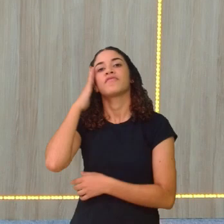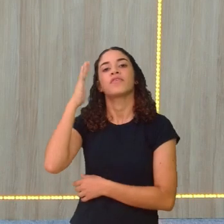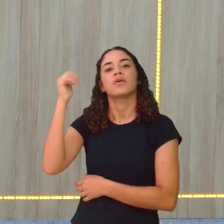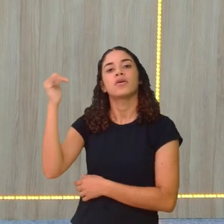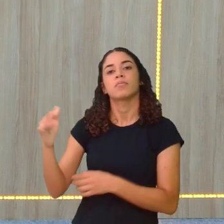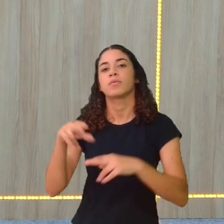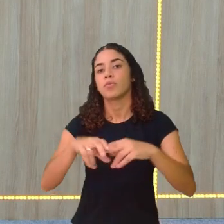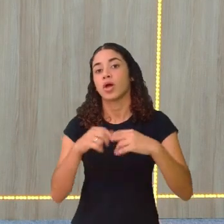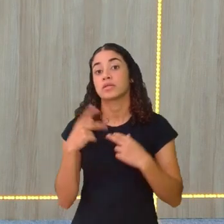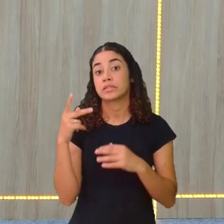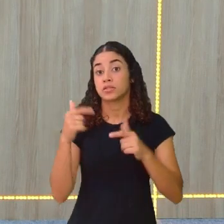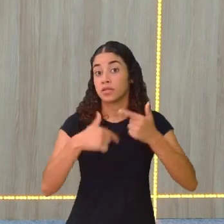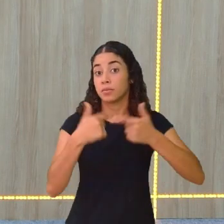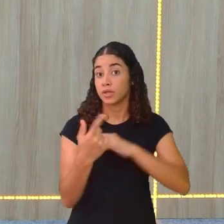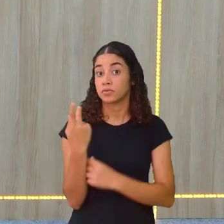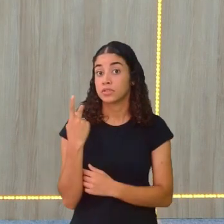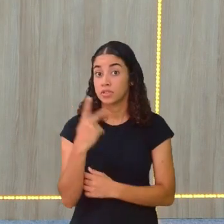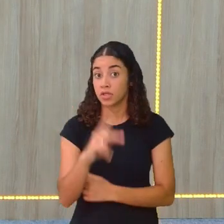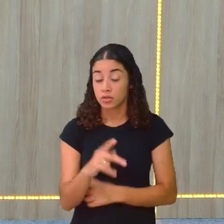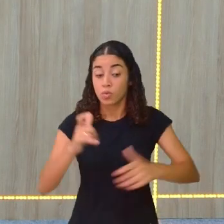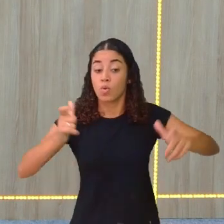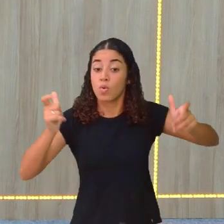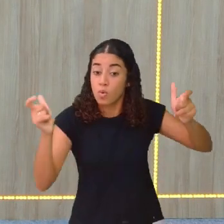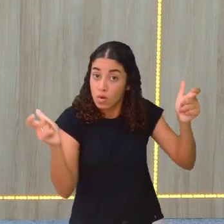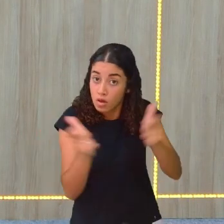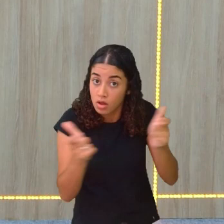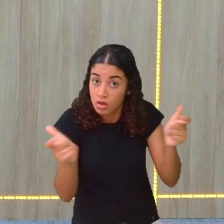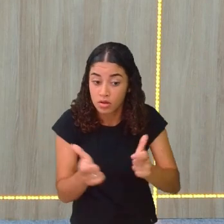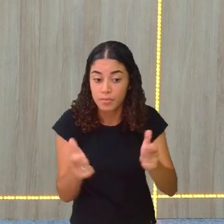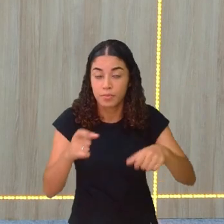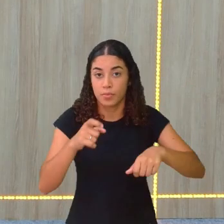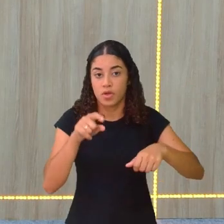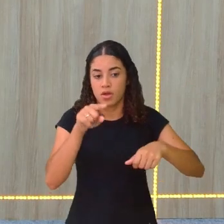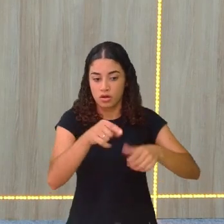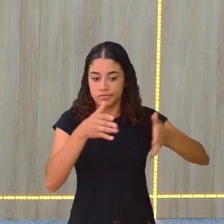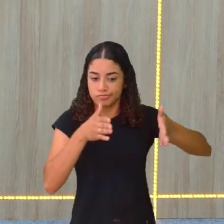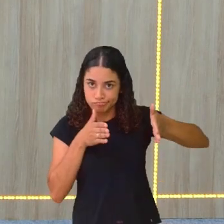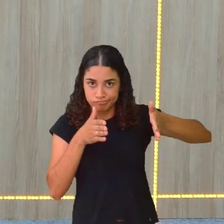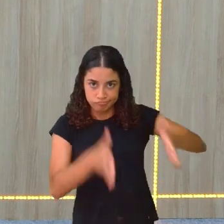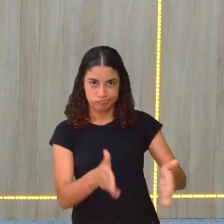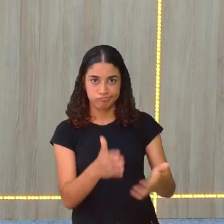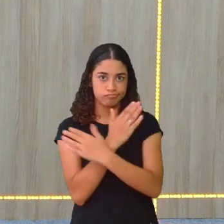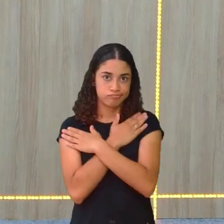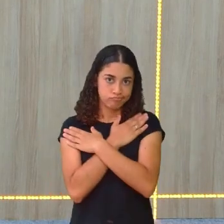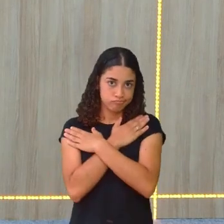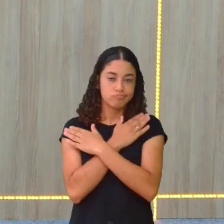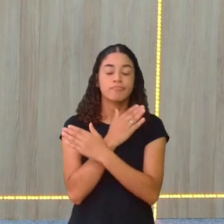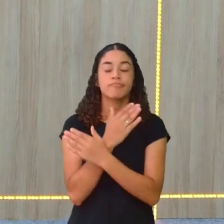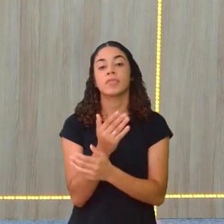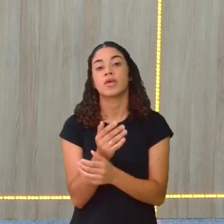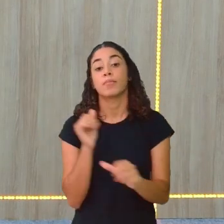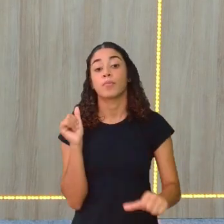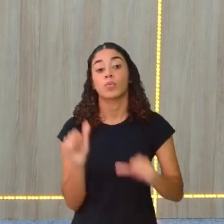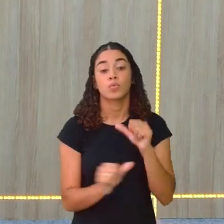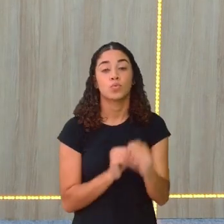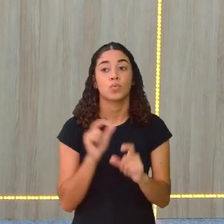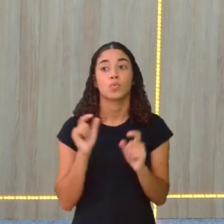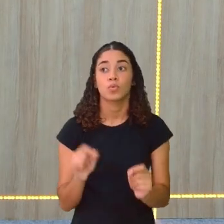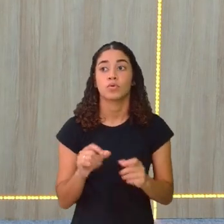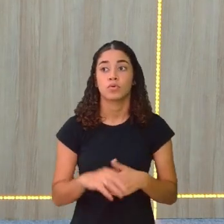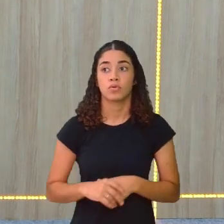seu trabalho, aquele local onde ele foi sepultado, né, onde ele foi enterrado ali, virou um local